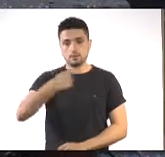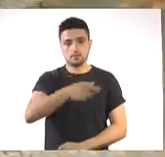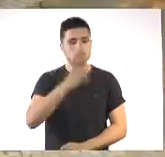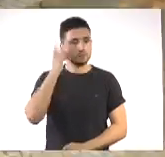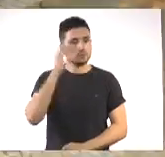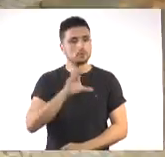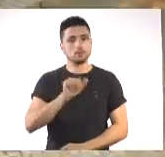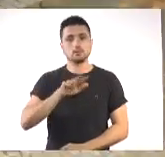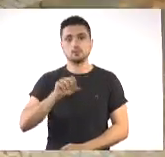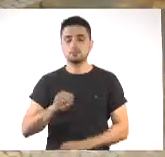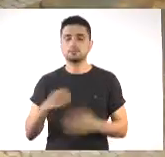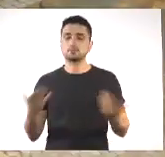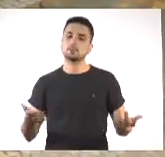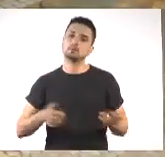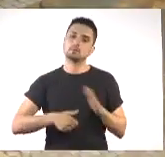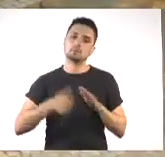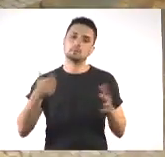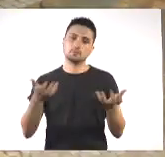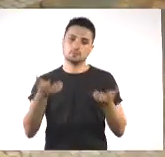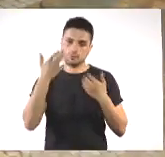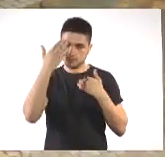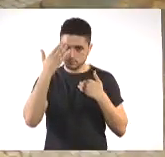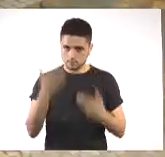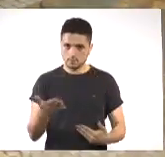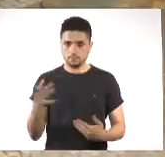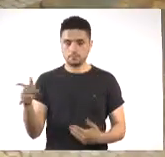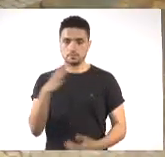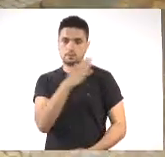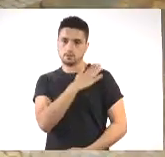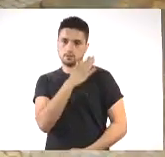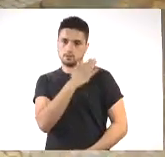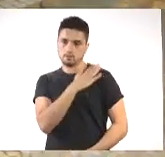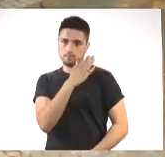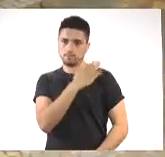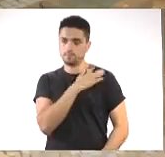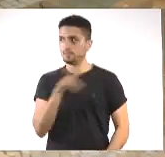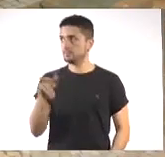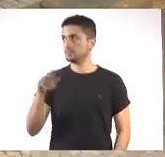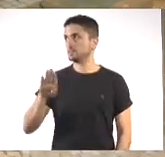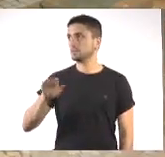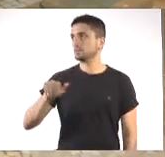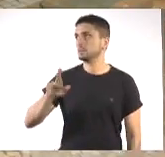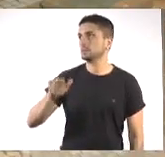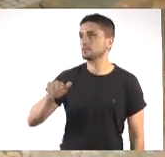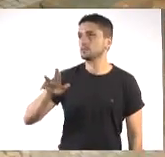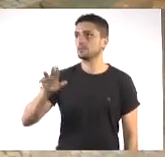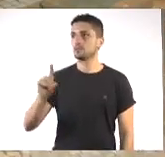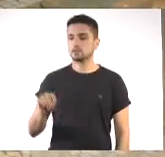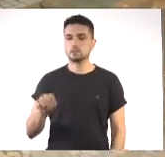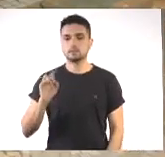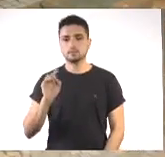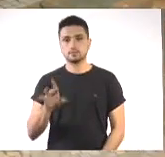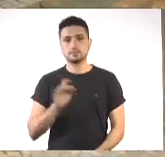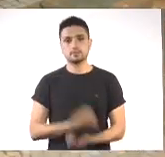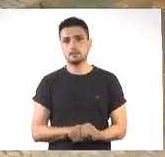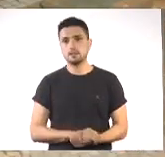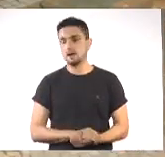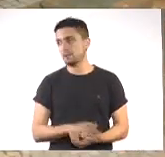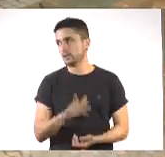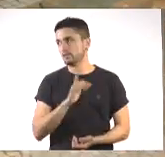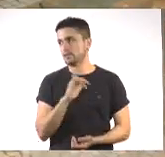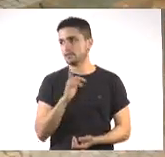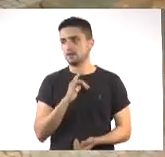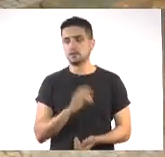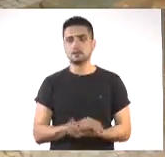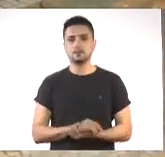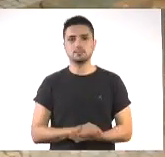Eu queria primeiro agradecer aqui ao subtenente, deputado subtenente Bernardo, só para fazer uma contribuição à